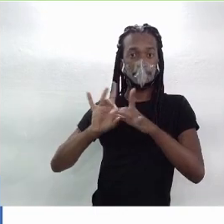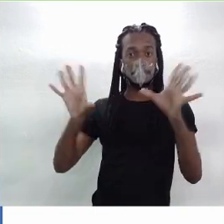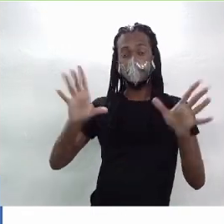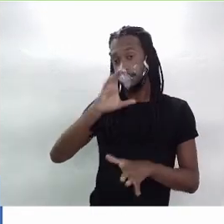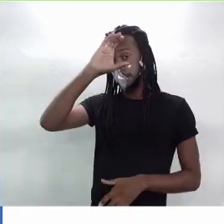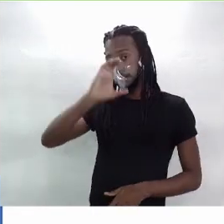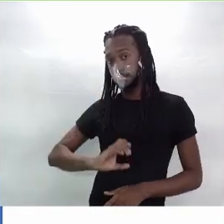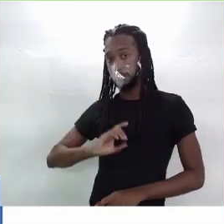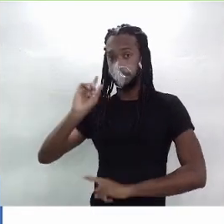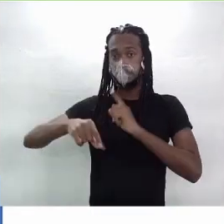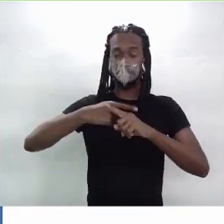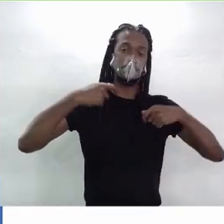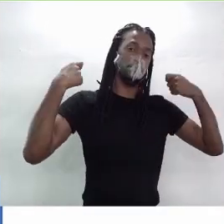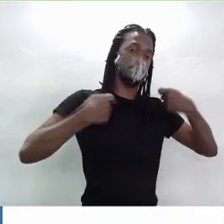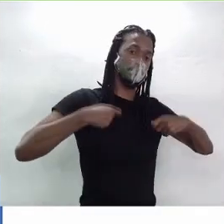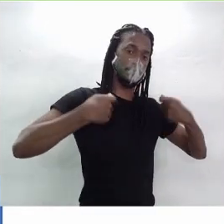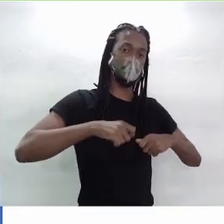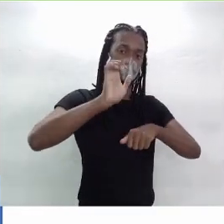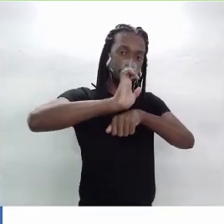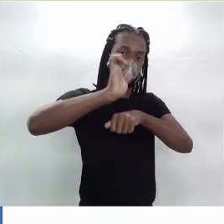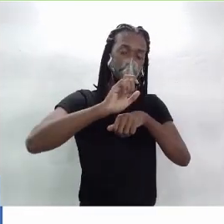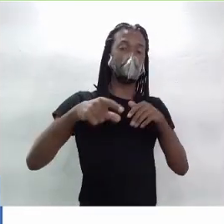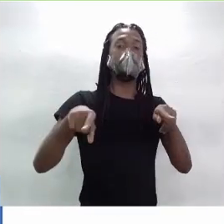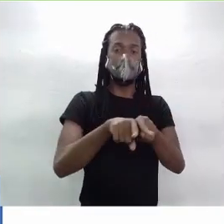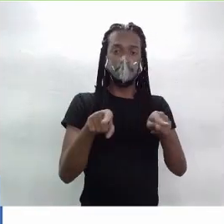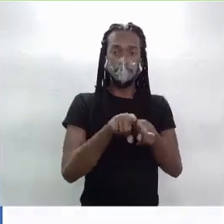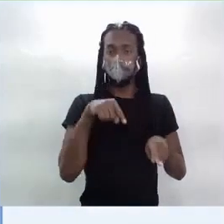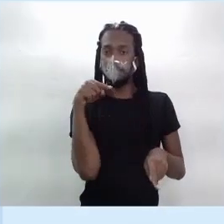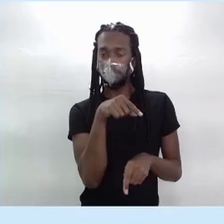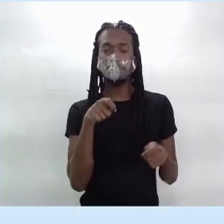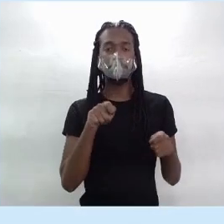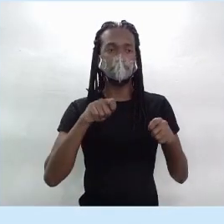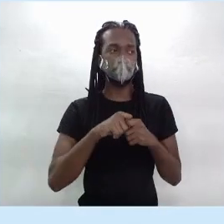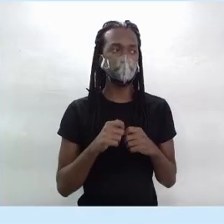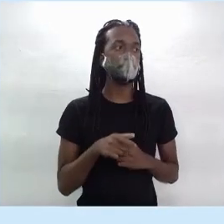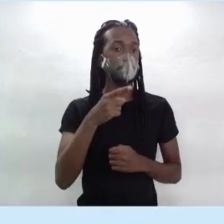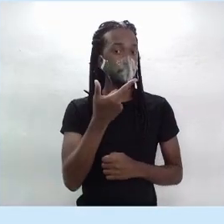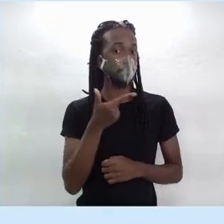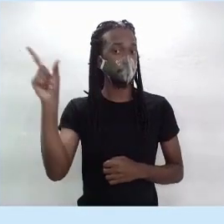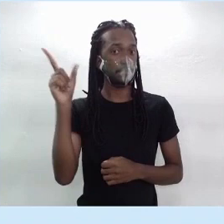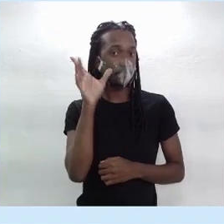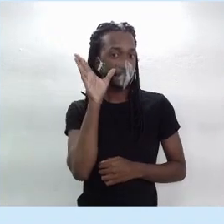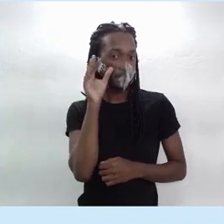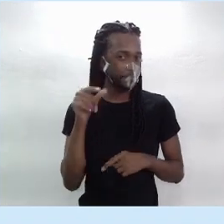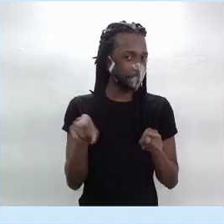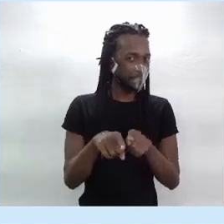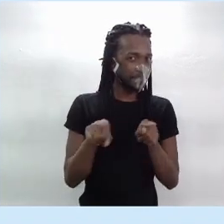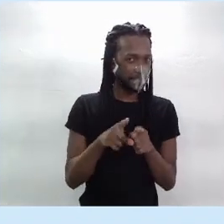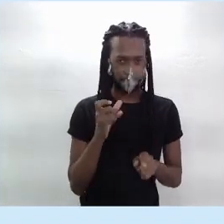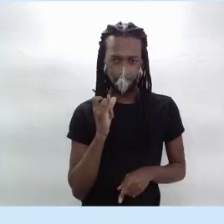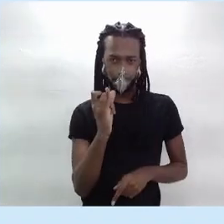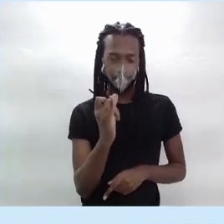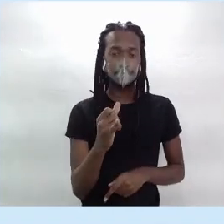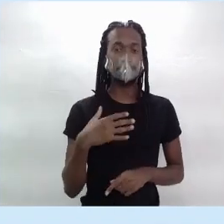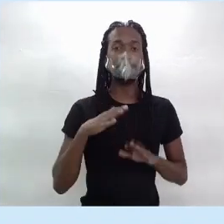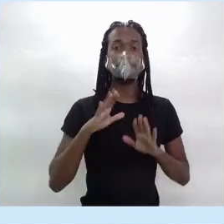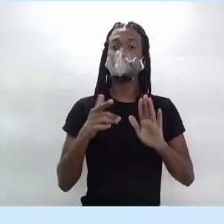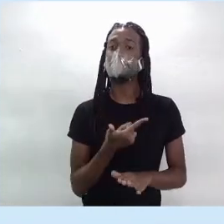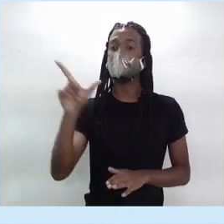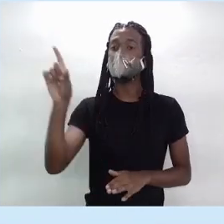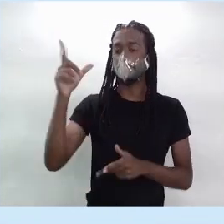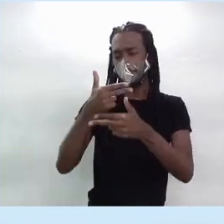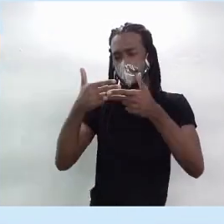e os deveres do Estado. Vejam só, outra curiosidade, certo? Então aqui, antes de partirmos para